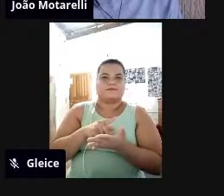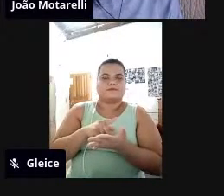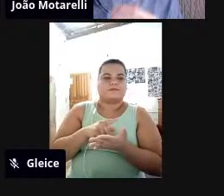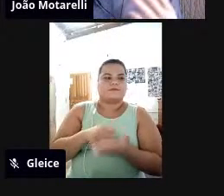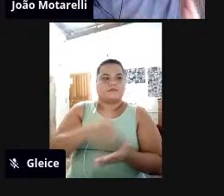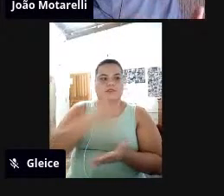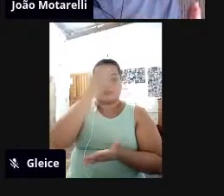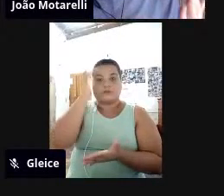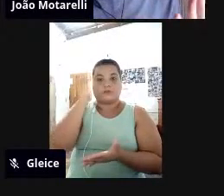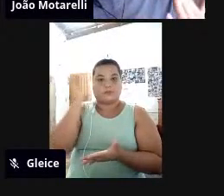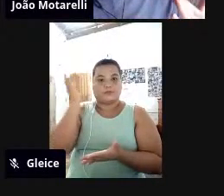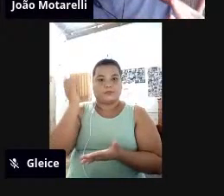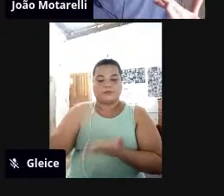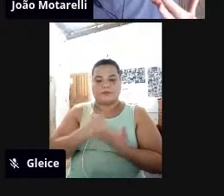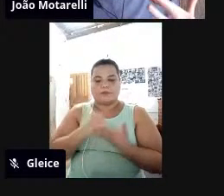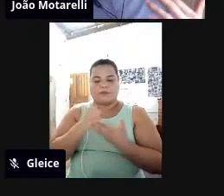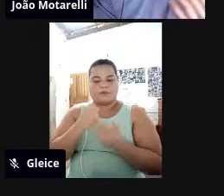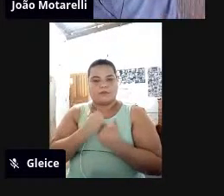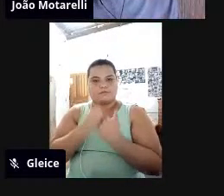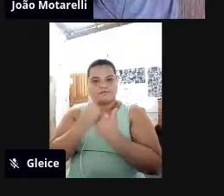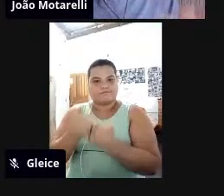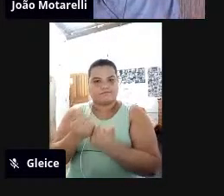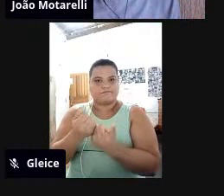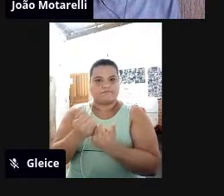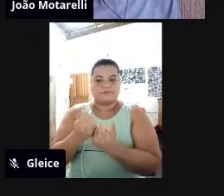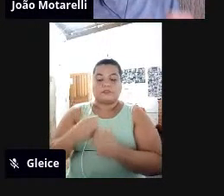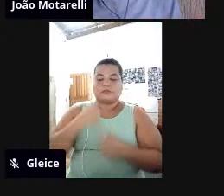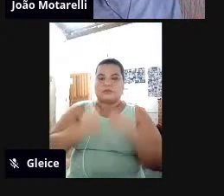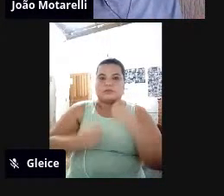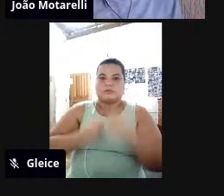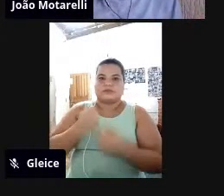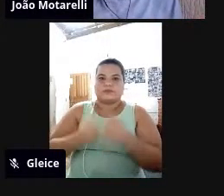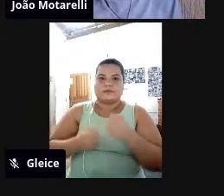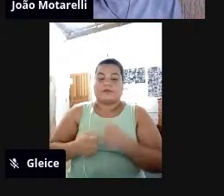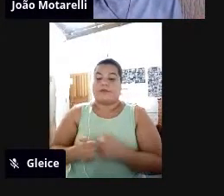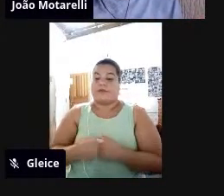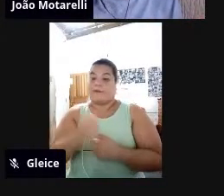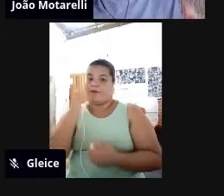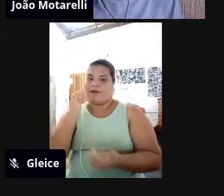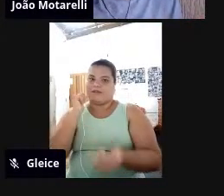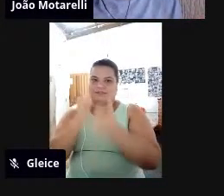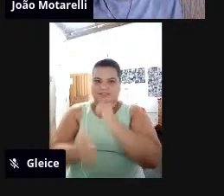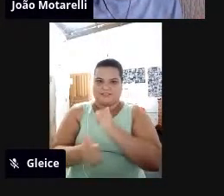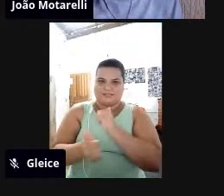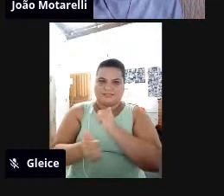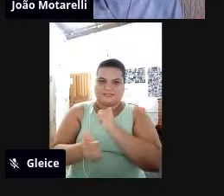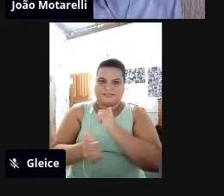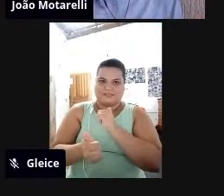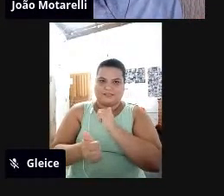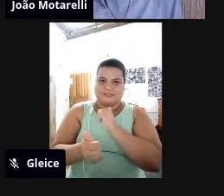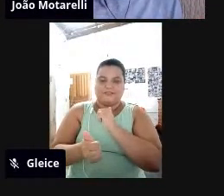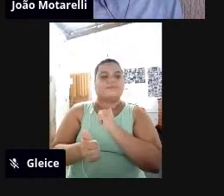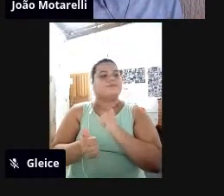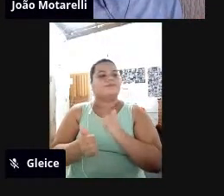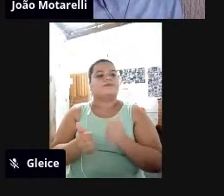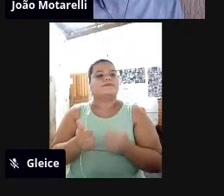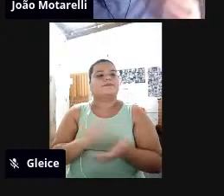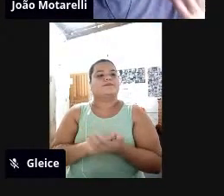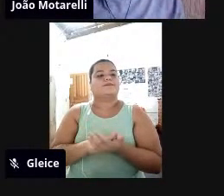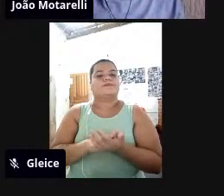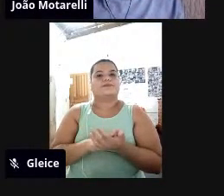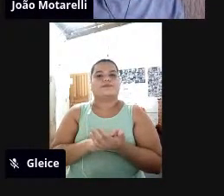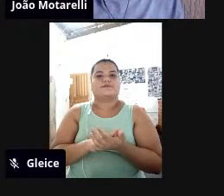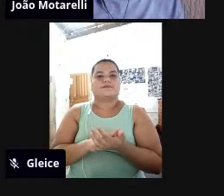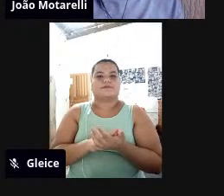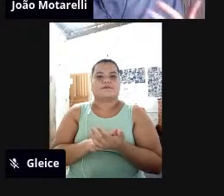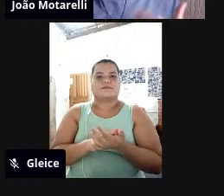corrida, muitos atletas, na verdade quase atletas, né, porque eram indivíduos que não viviam disso, iam